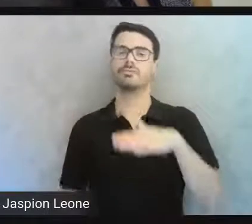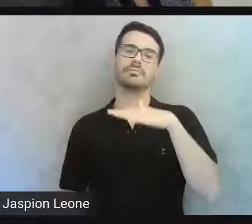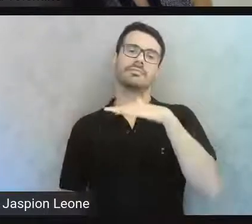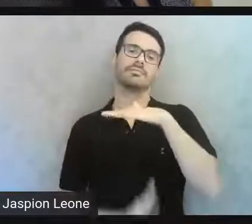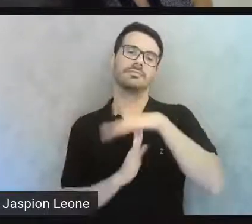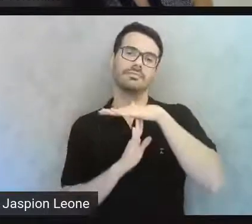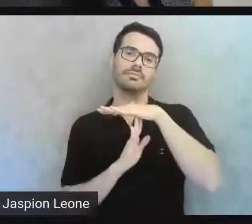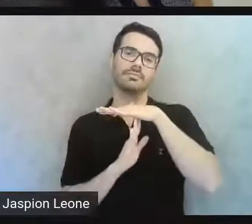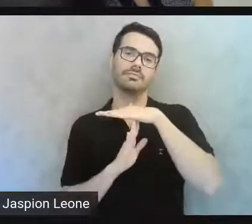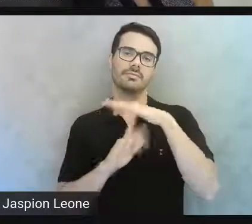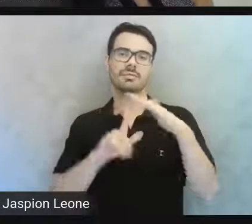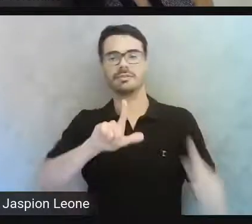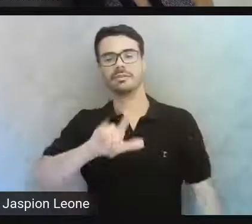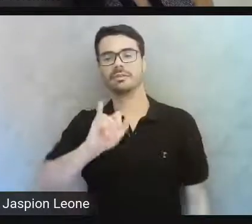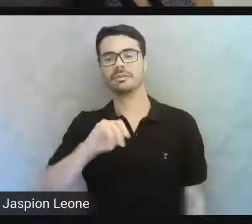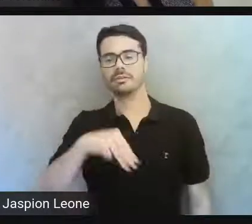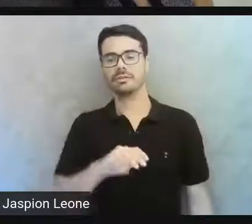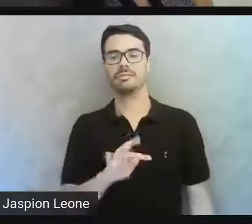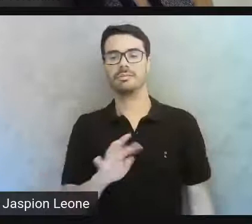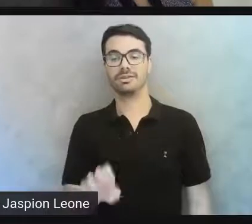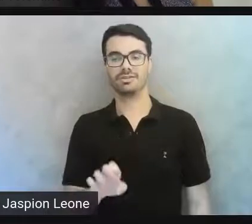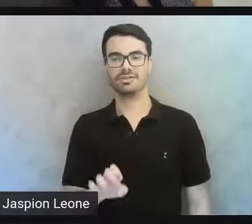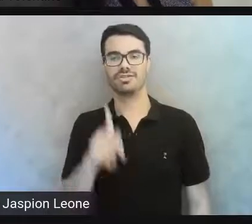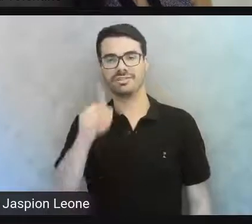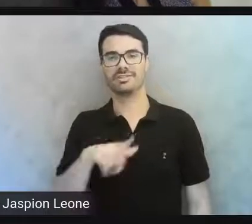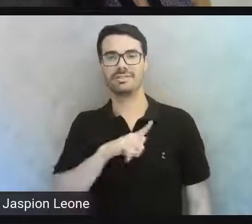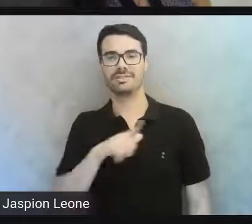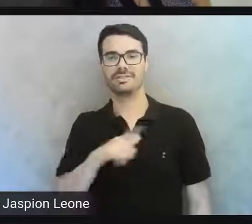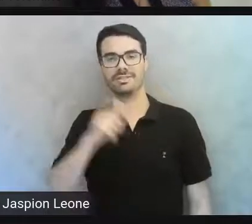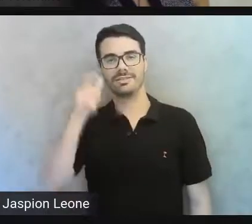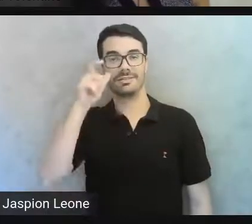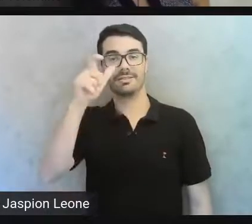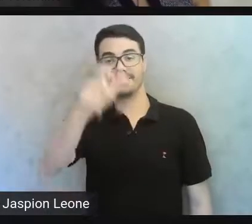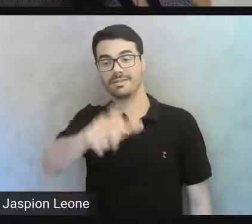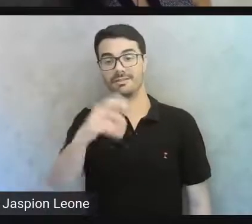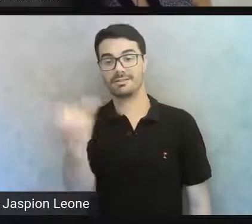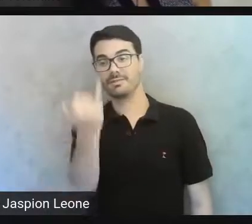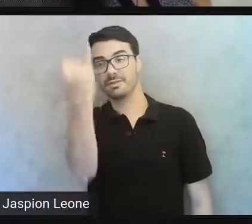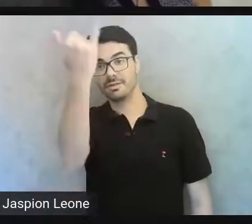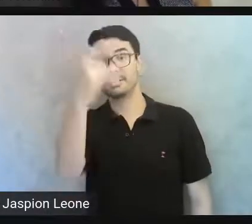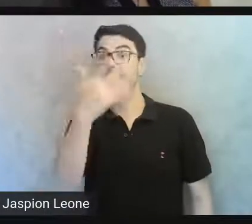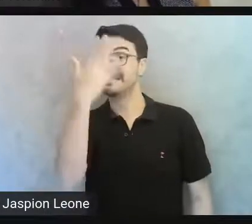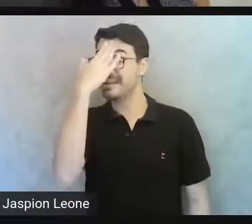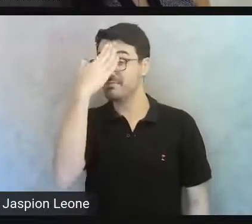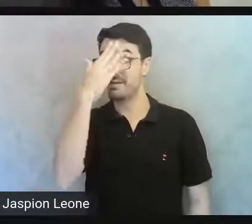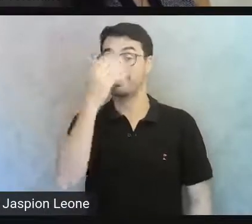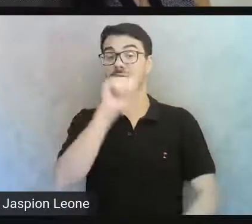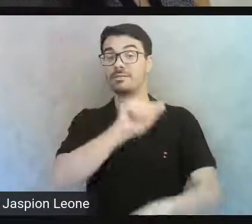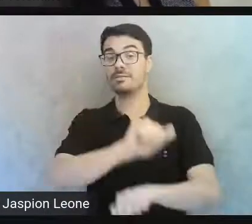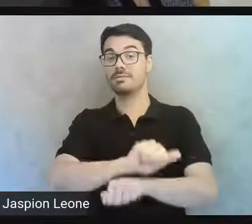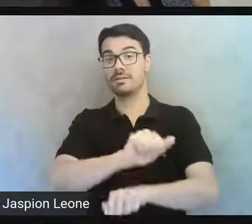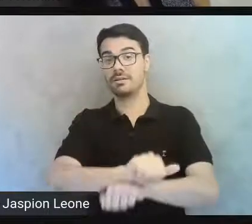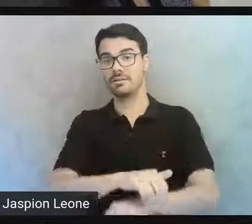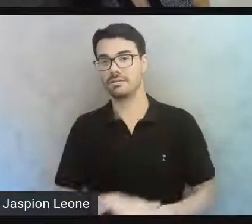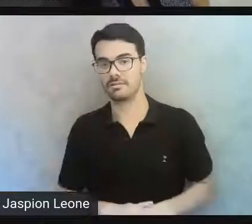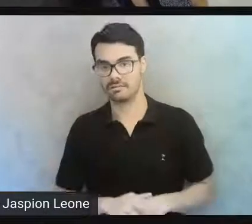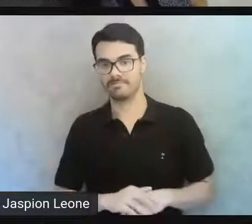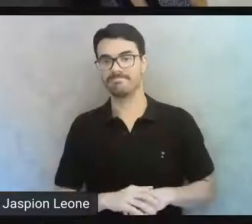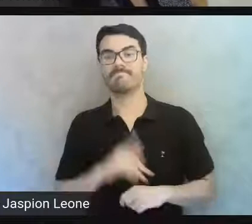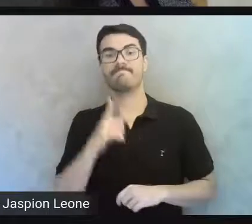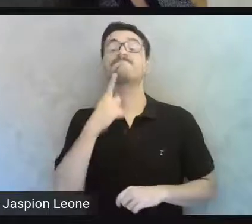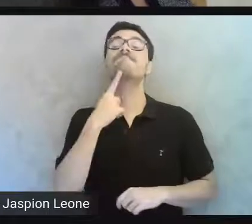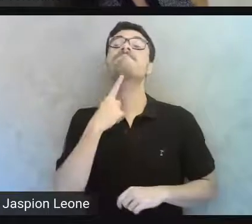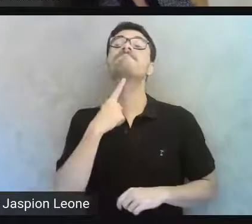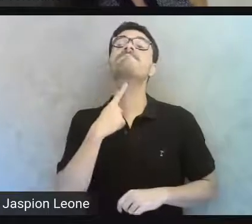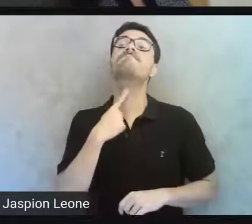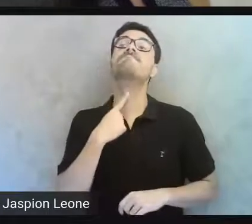muito importante na educação financeira, gente, que é a questão de saber esperar. Adiar o desejo,